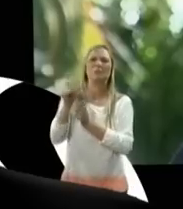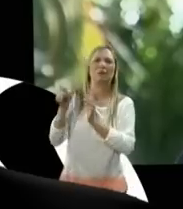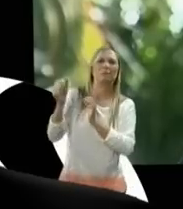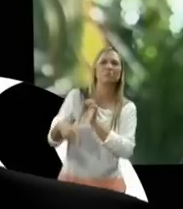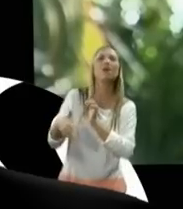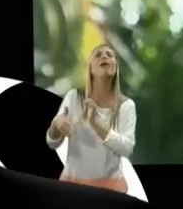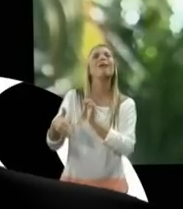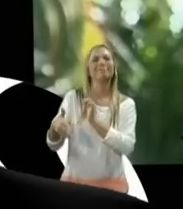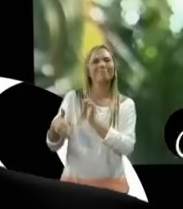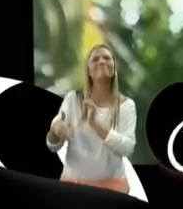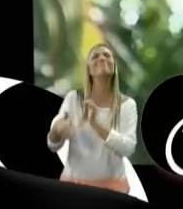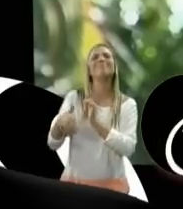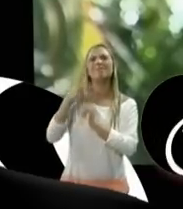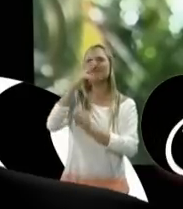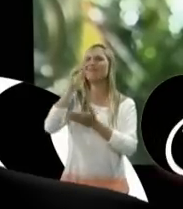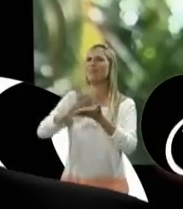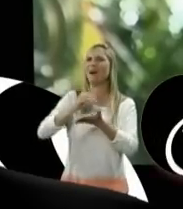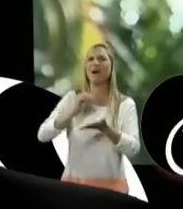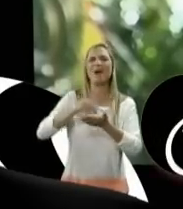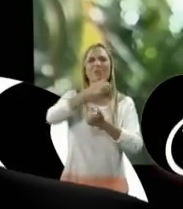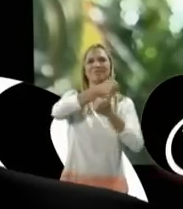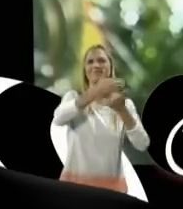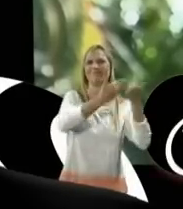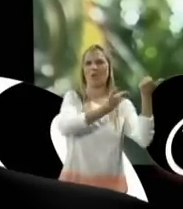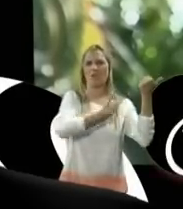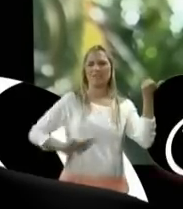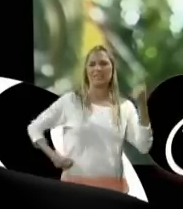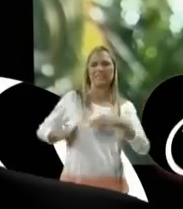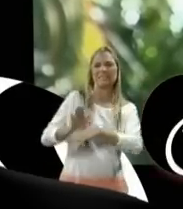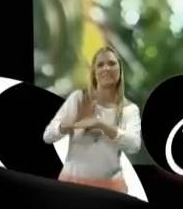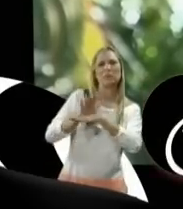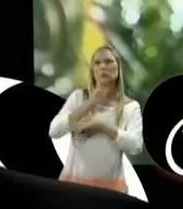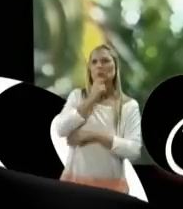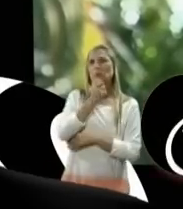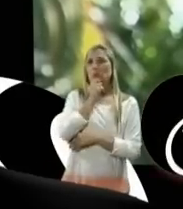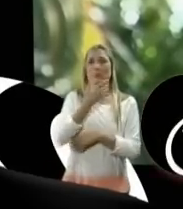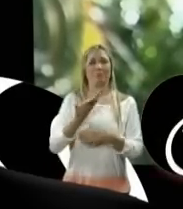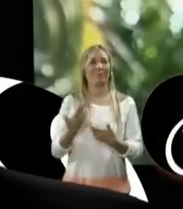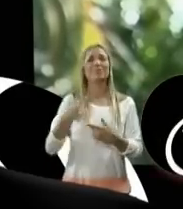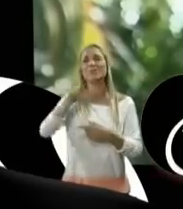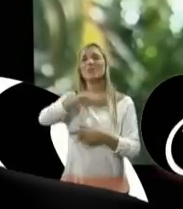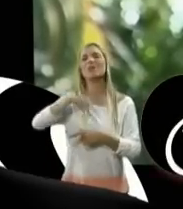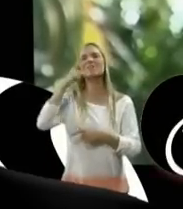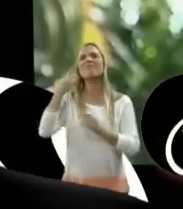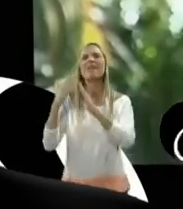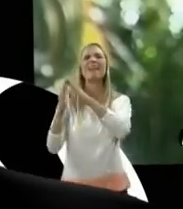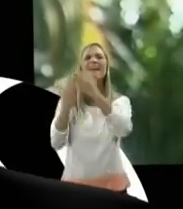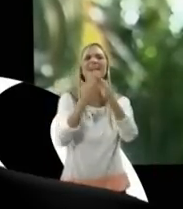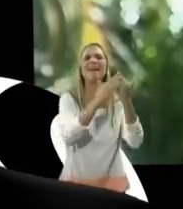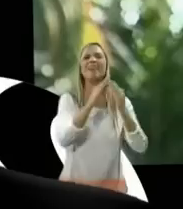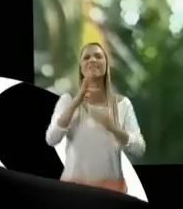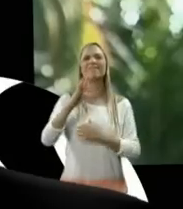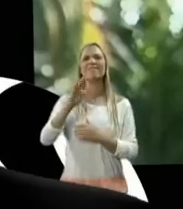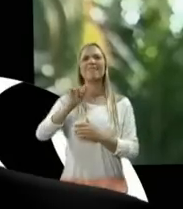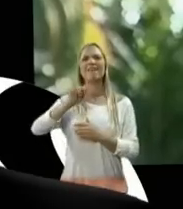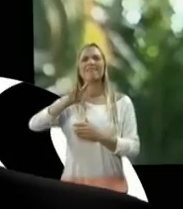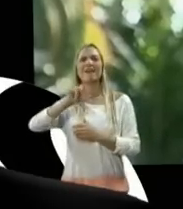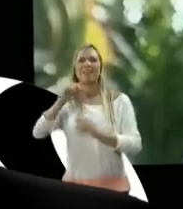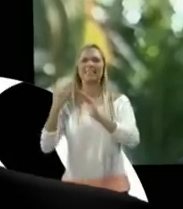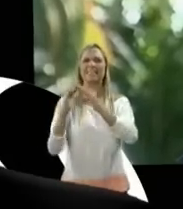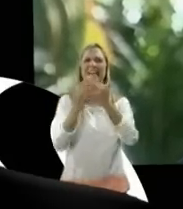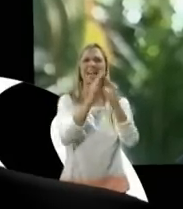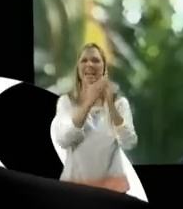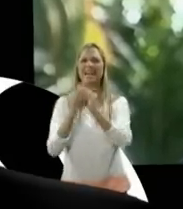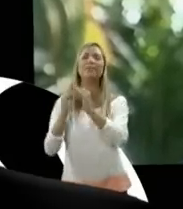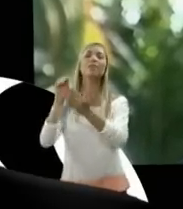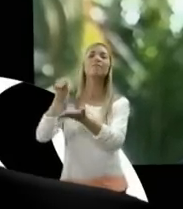uma total ausência do Estado, né? Por exemplo, a gente vê nos grandes aglomerados, né, de casas, como por exemplo as favelas, falta-se